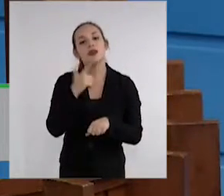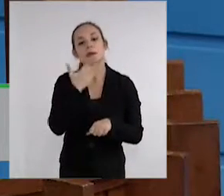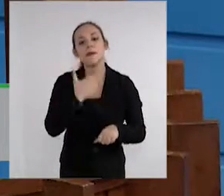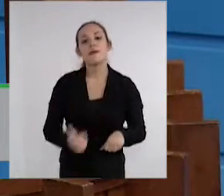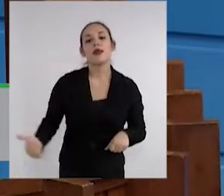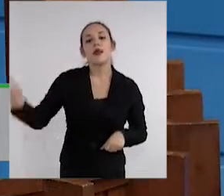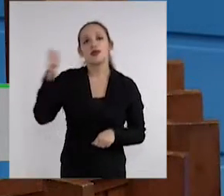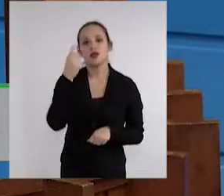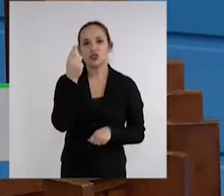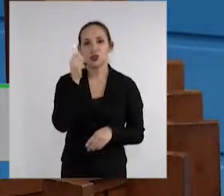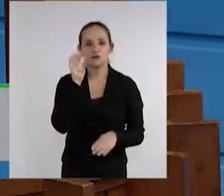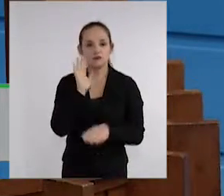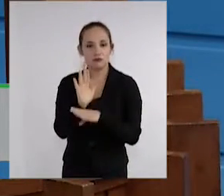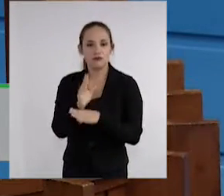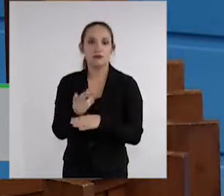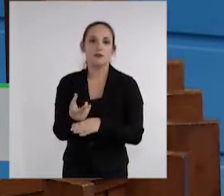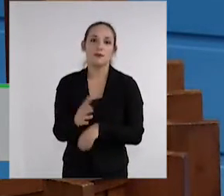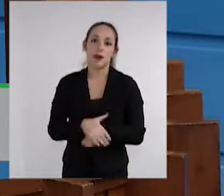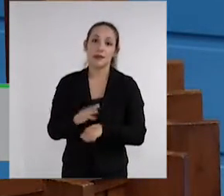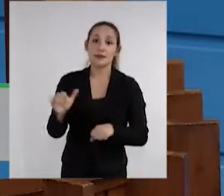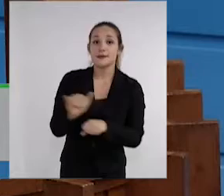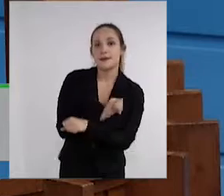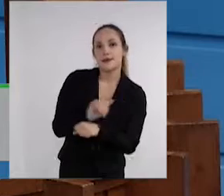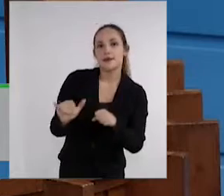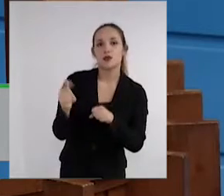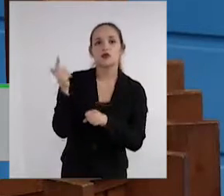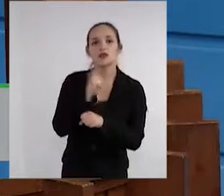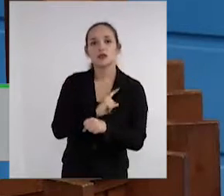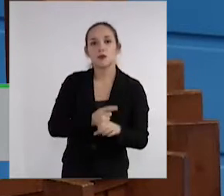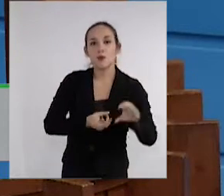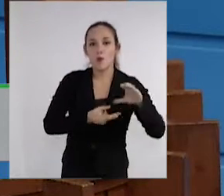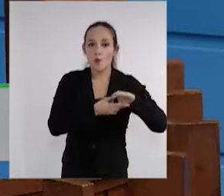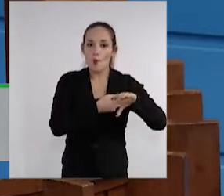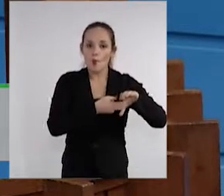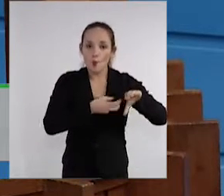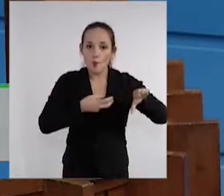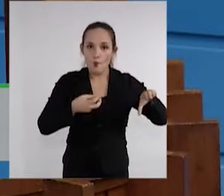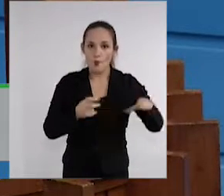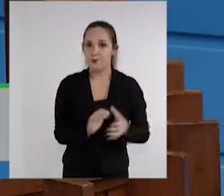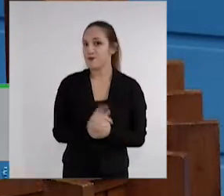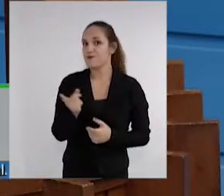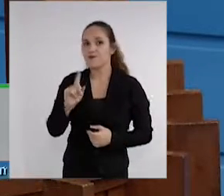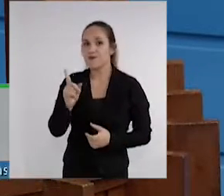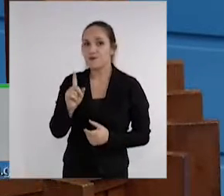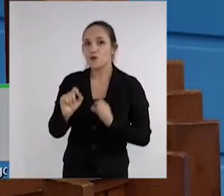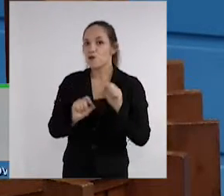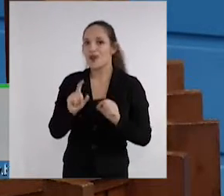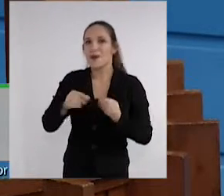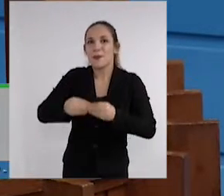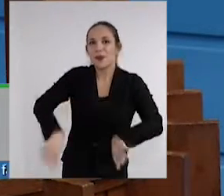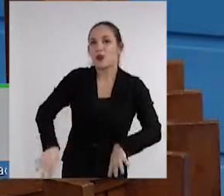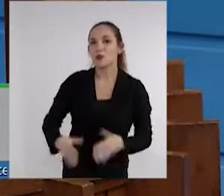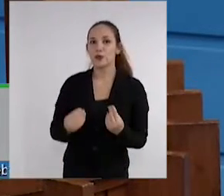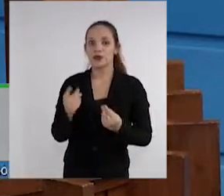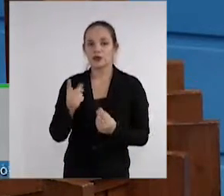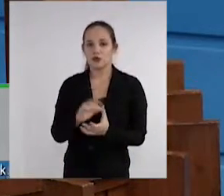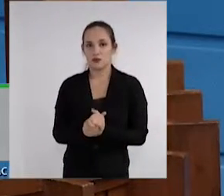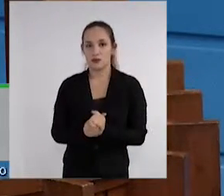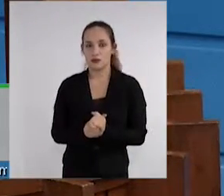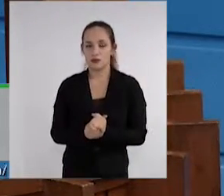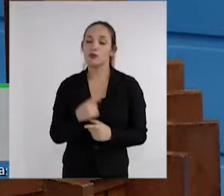aperfeiçoar e investir mais em técnicas de extração do gás de xisto que não sejam tão danosas